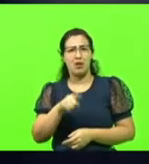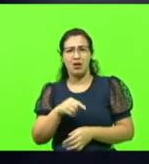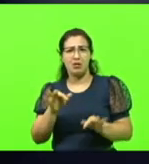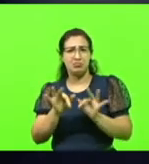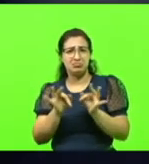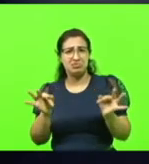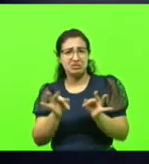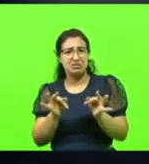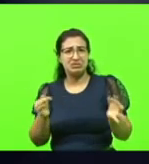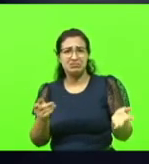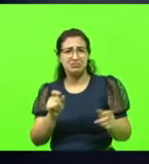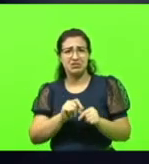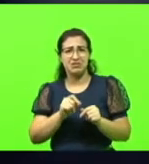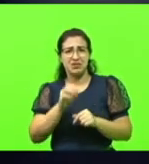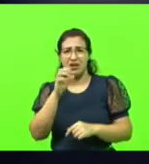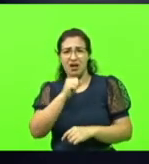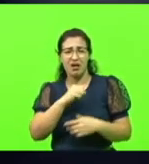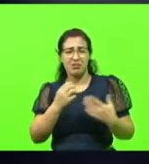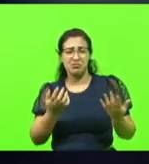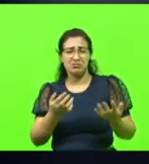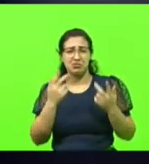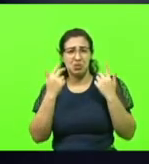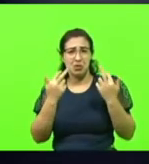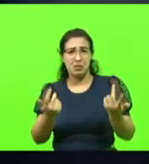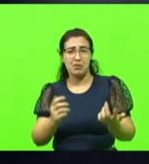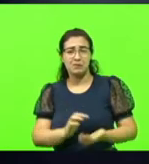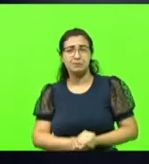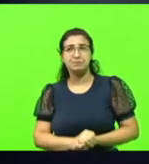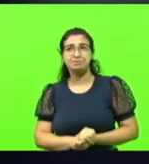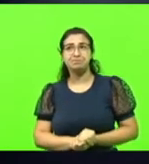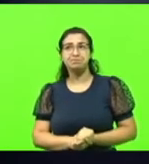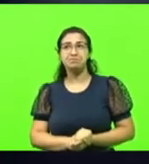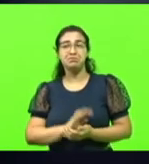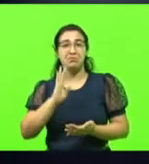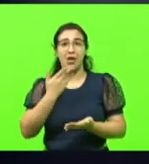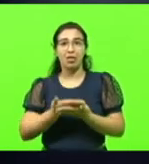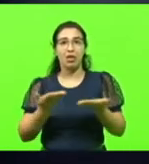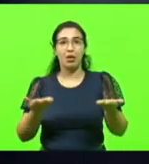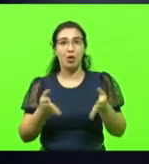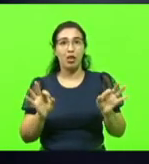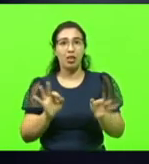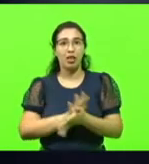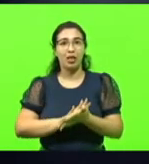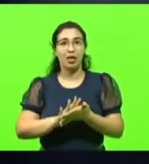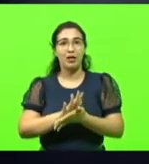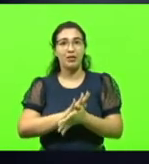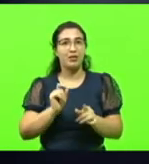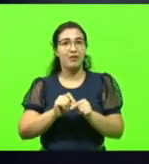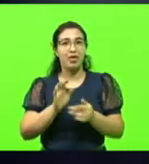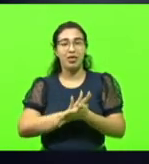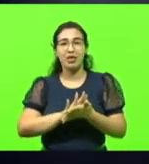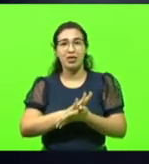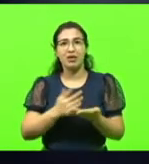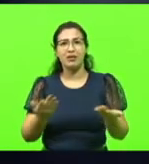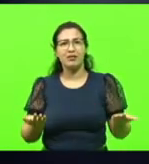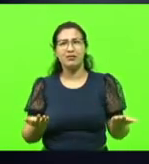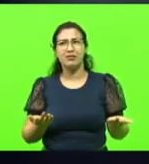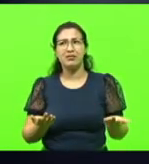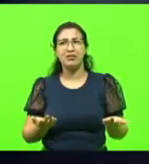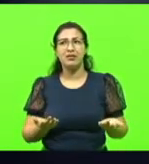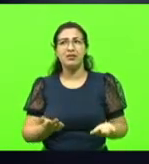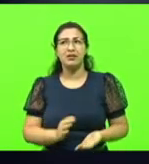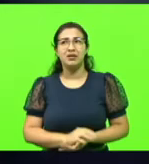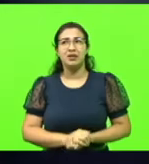singelo de fazer, de executar, de concluir, e até agora nada. Até agora nada. A mesma